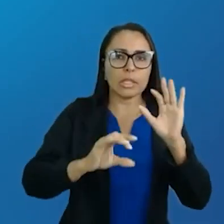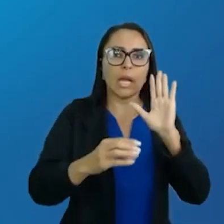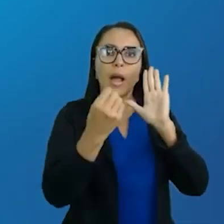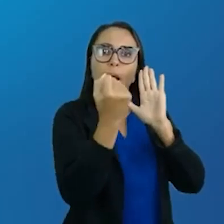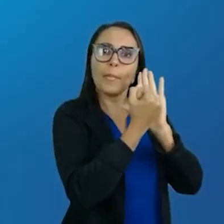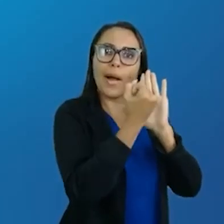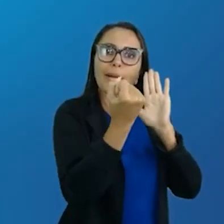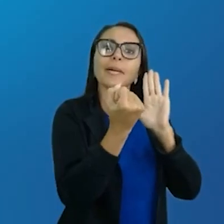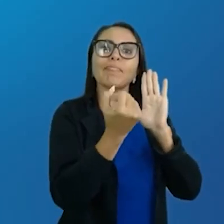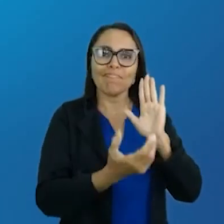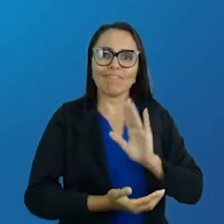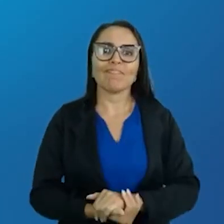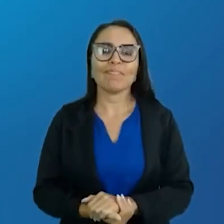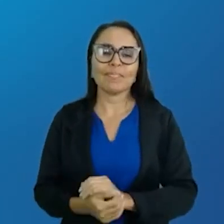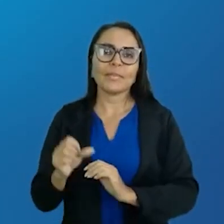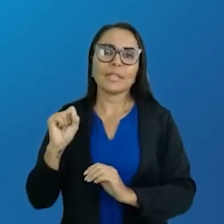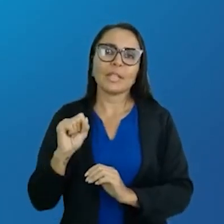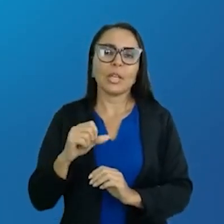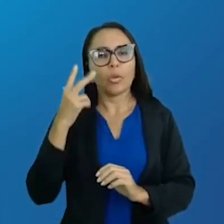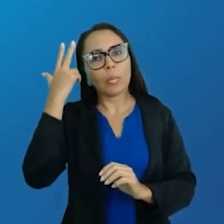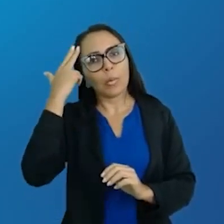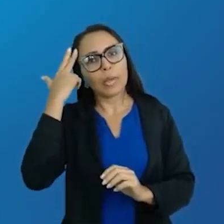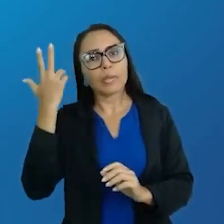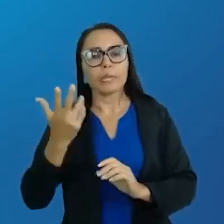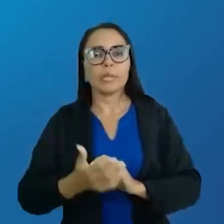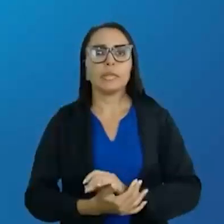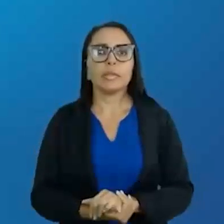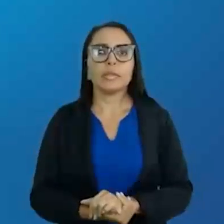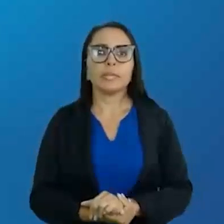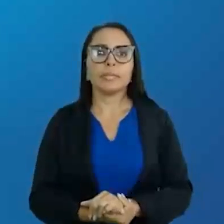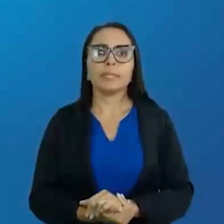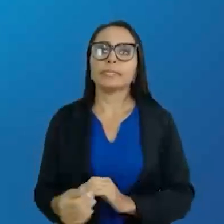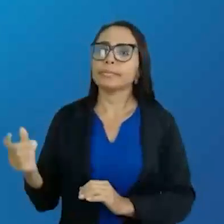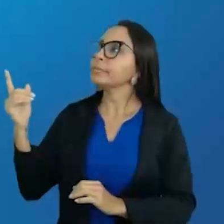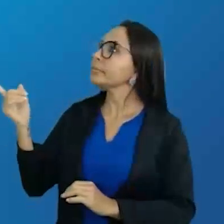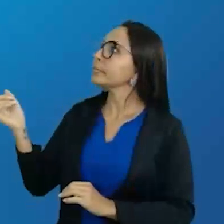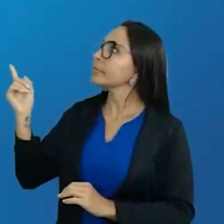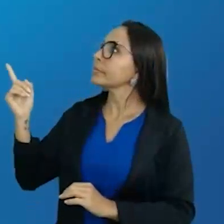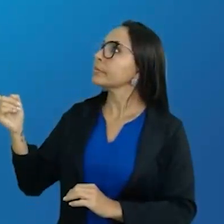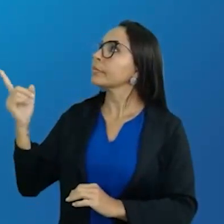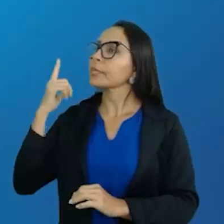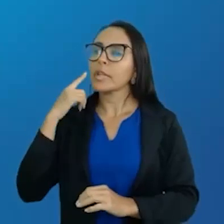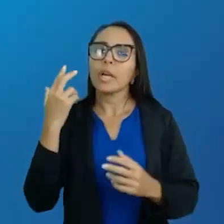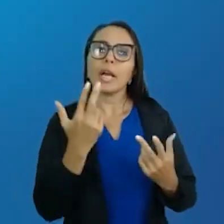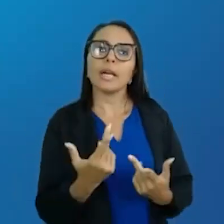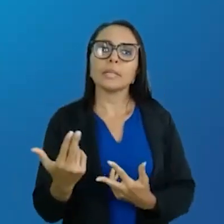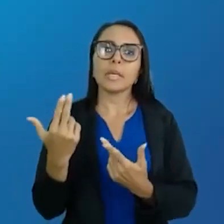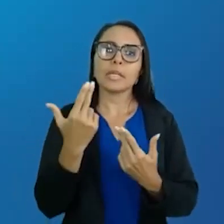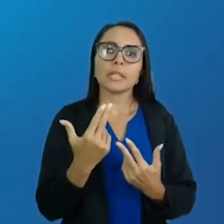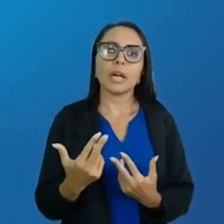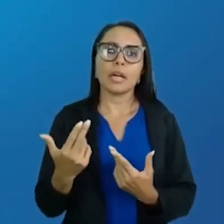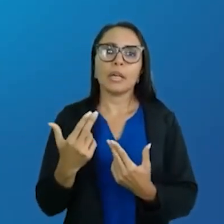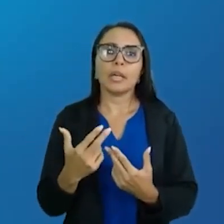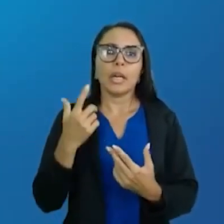Então, normalmente para marcas se utiliza muito a proximidade. E seguindo aqui com a semelhança, que é elementos semelhantes em cor